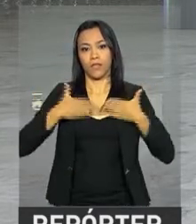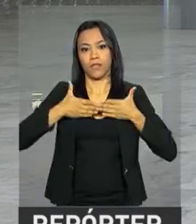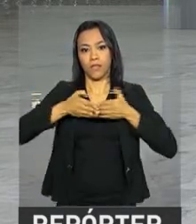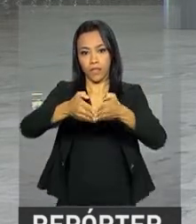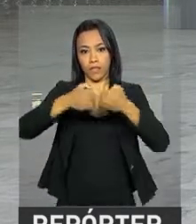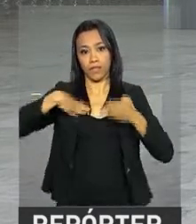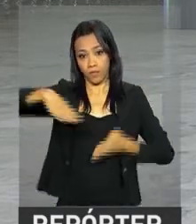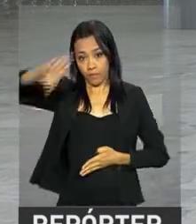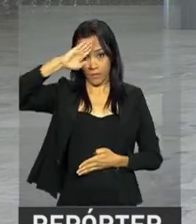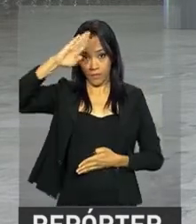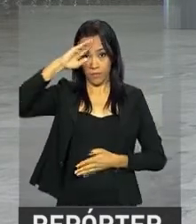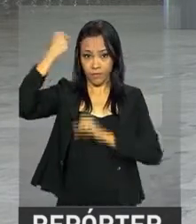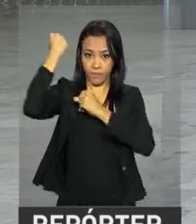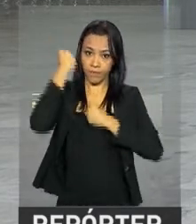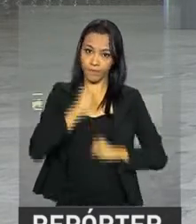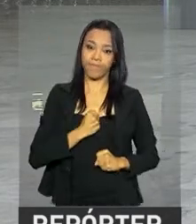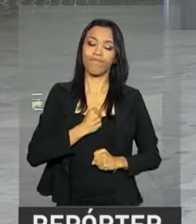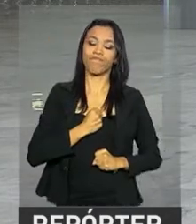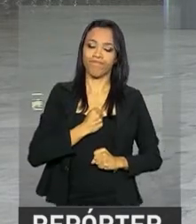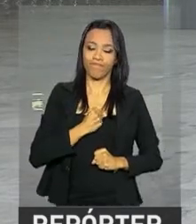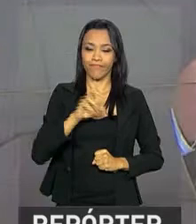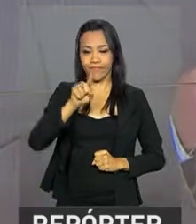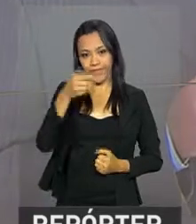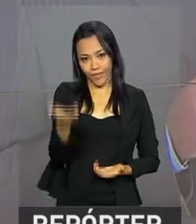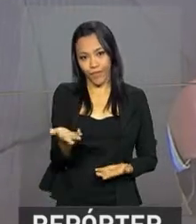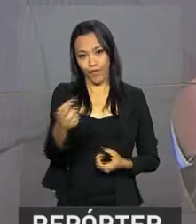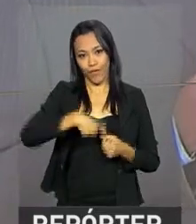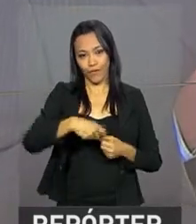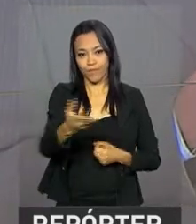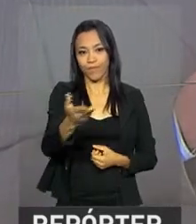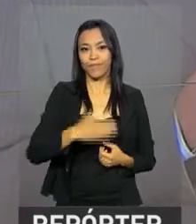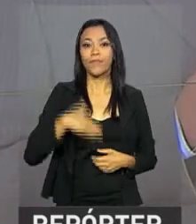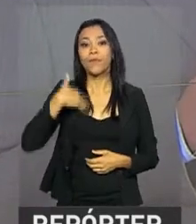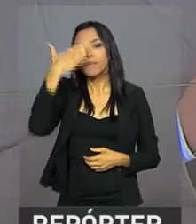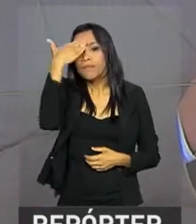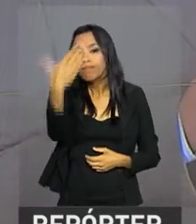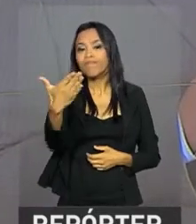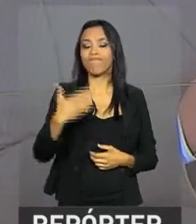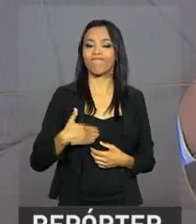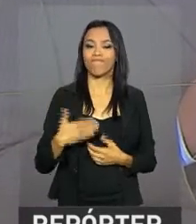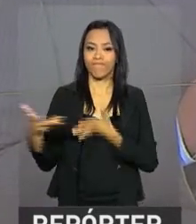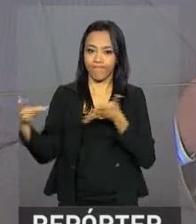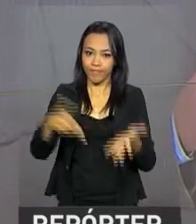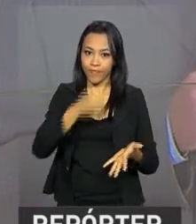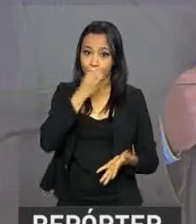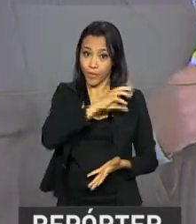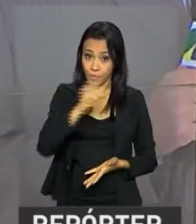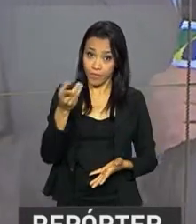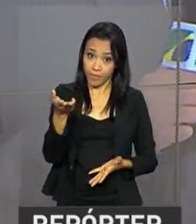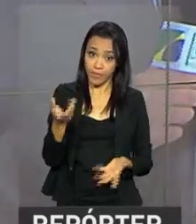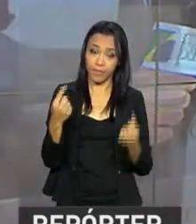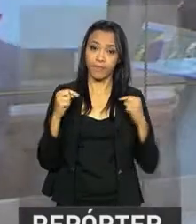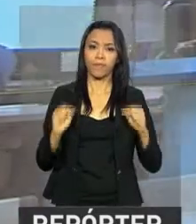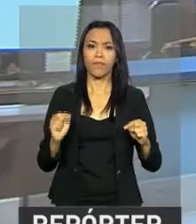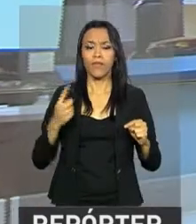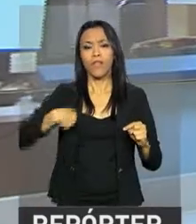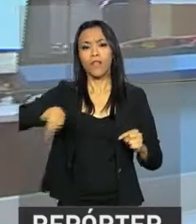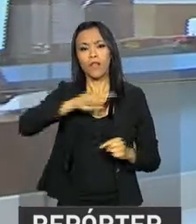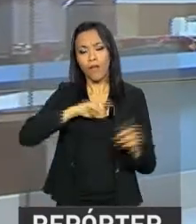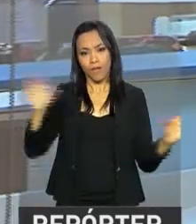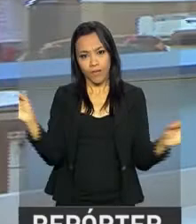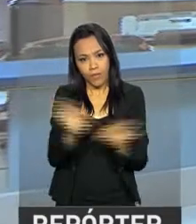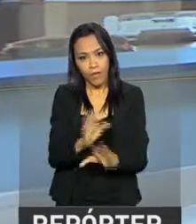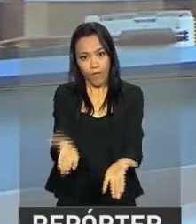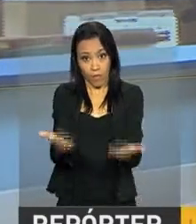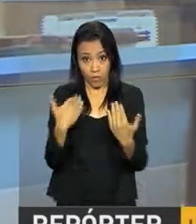e do exército renato volta com você obrigado joão pedro pela sua participação bom dia pra você e nós ficamos por aqui